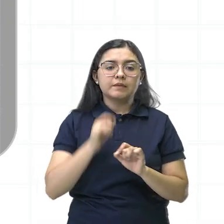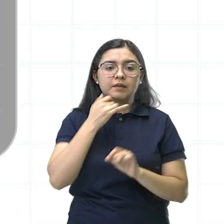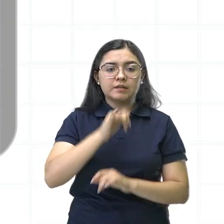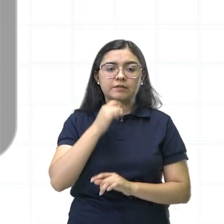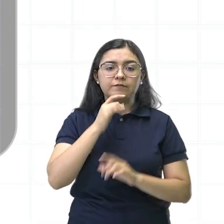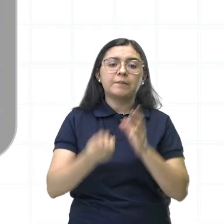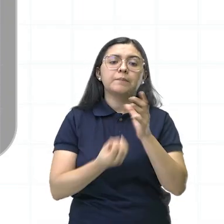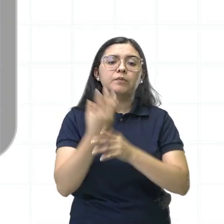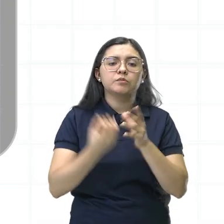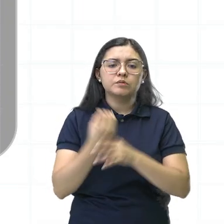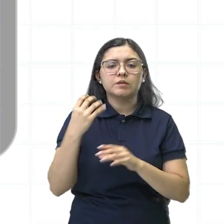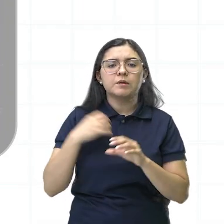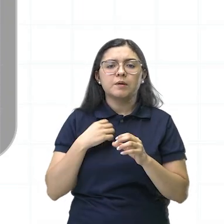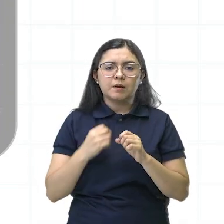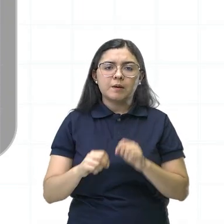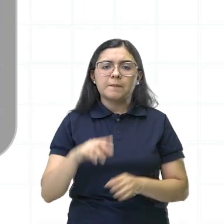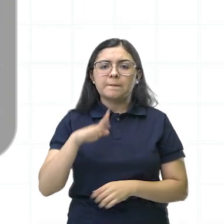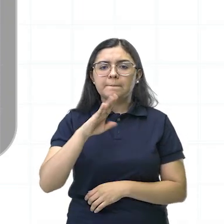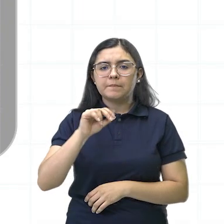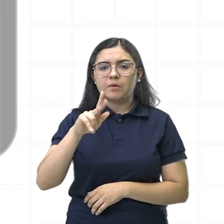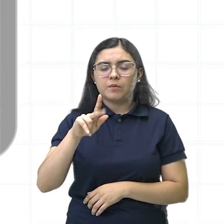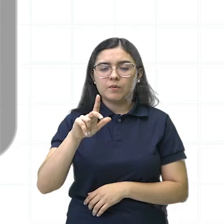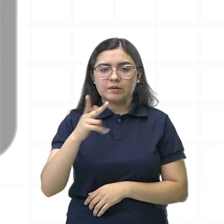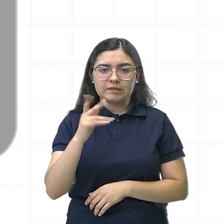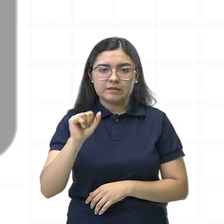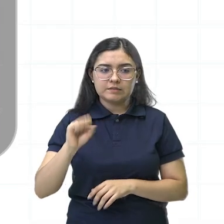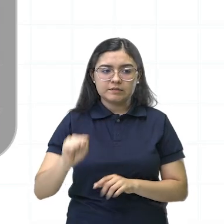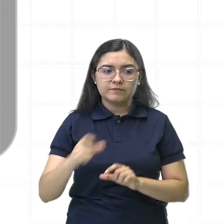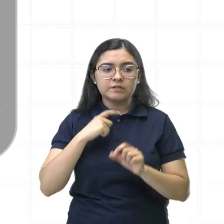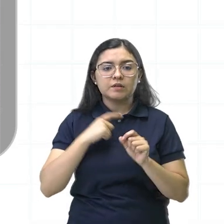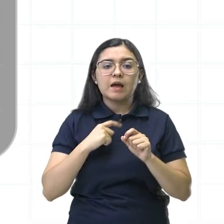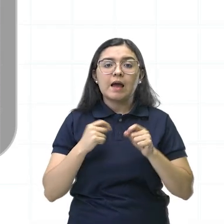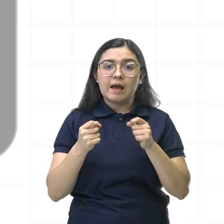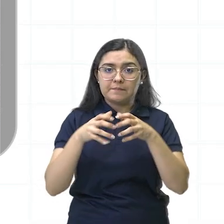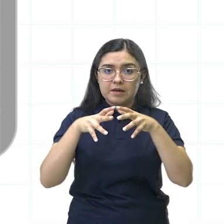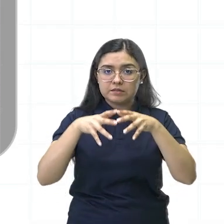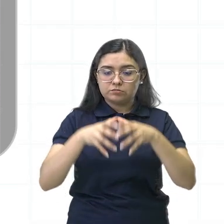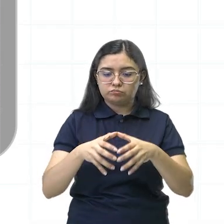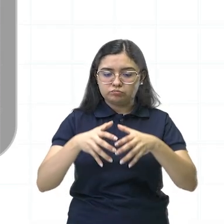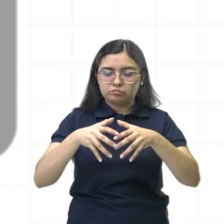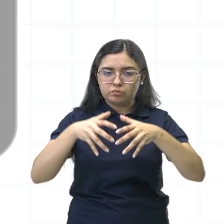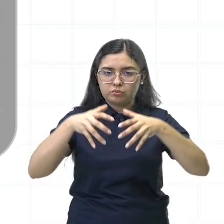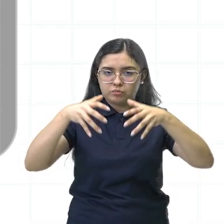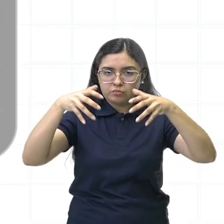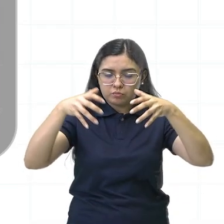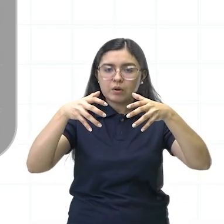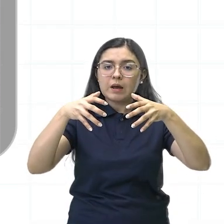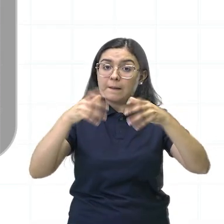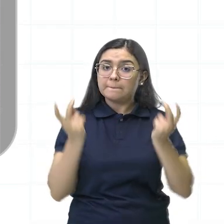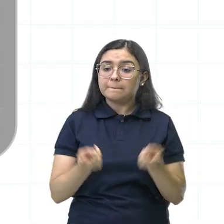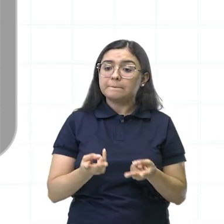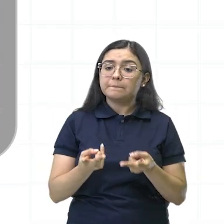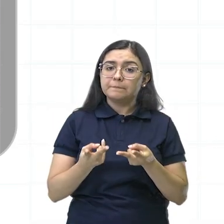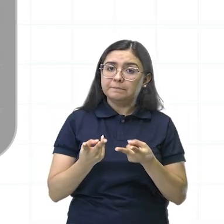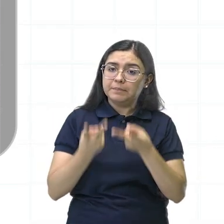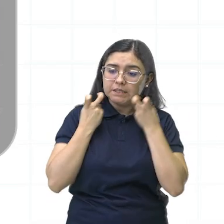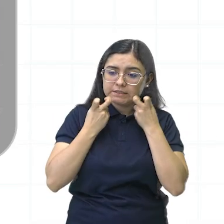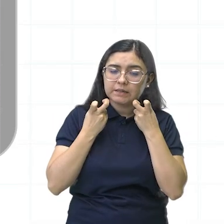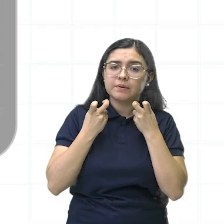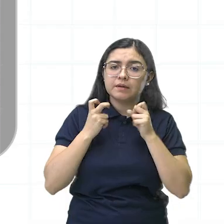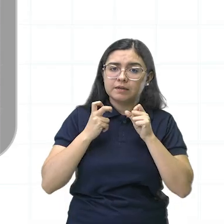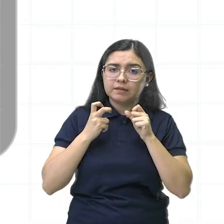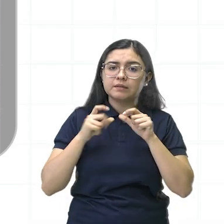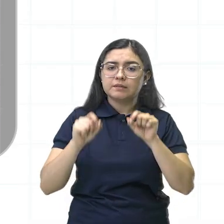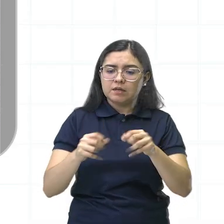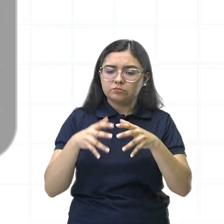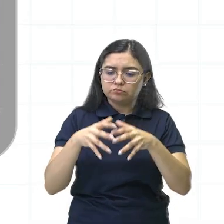formar bolhas, né, fazendo a massa crescer. Então, a fermentação ela pode ser visível ao olho nu, né,